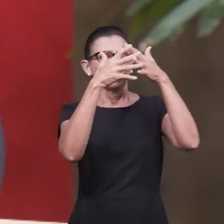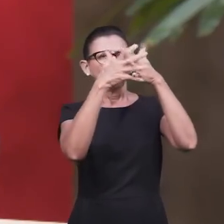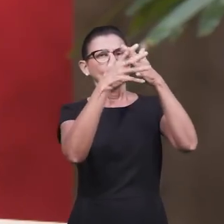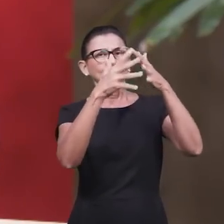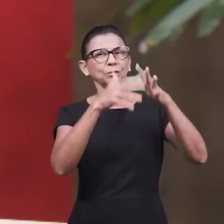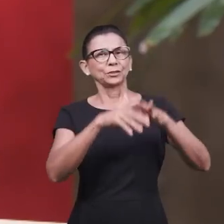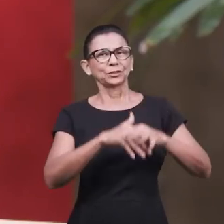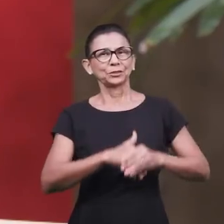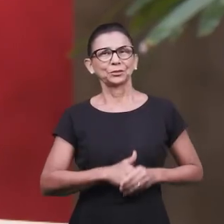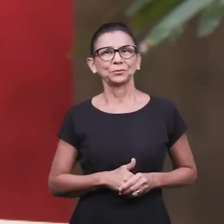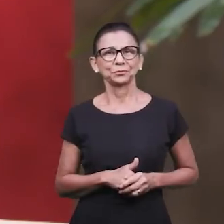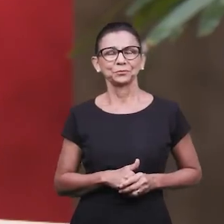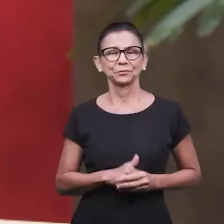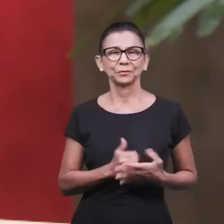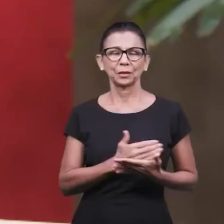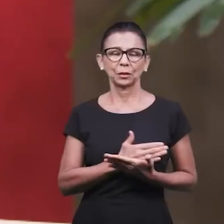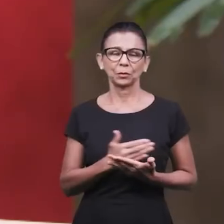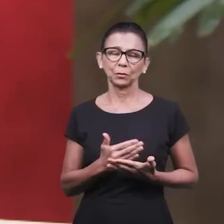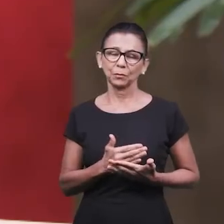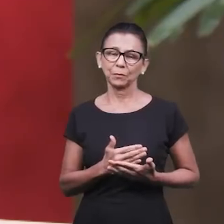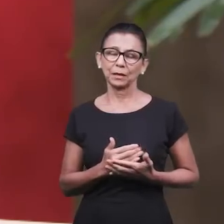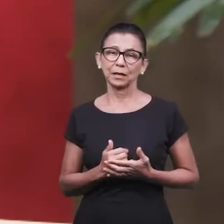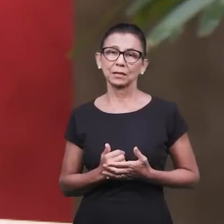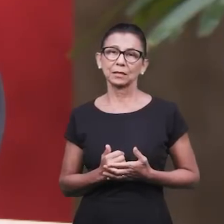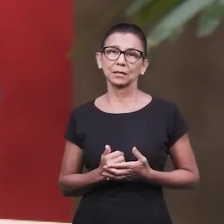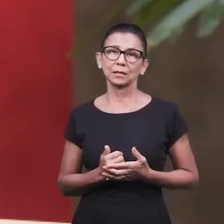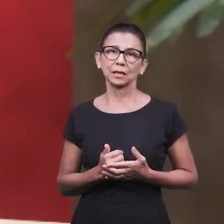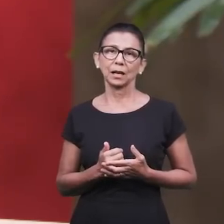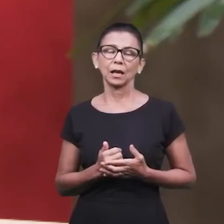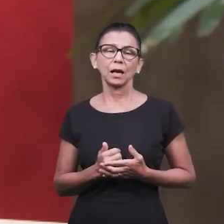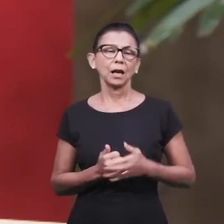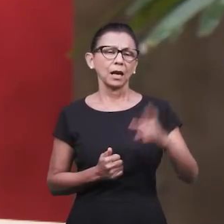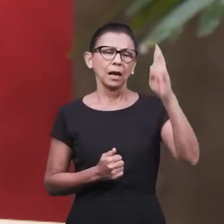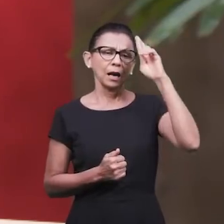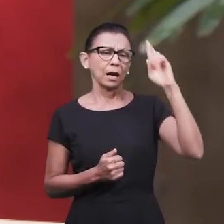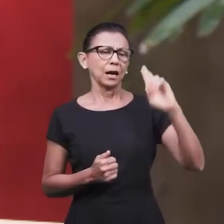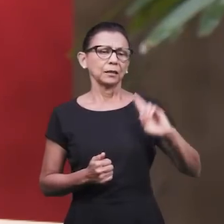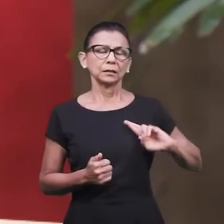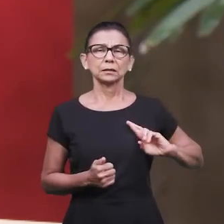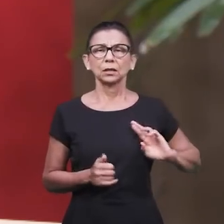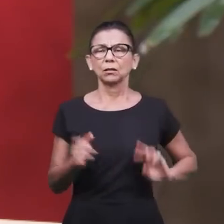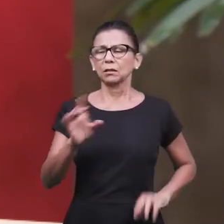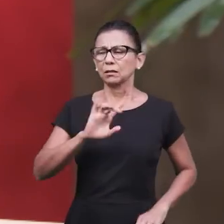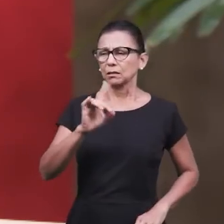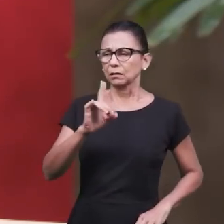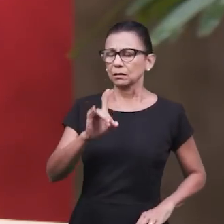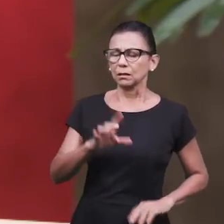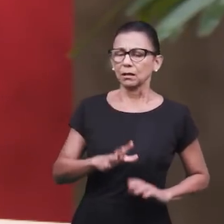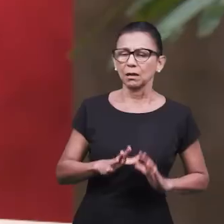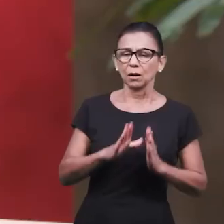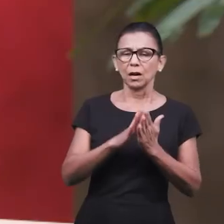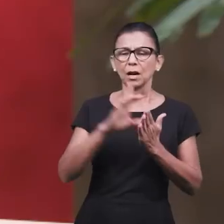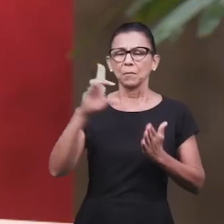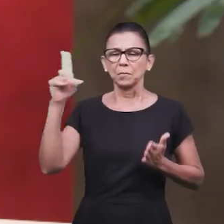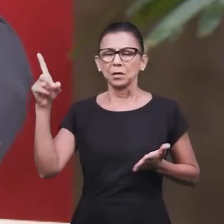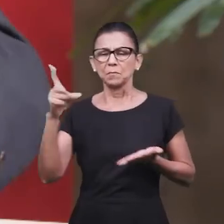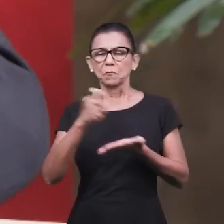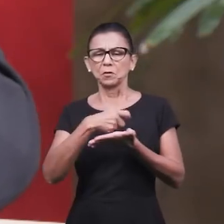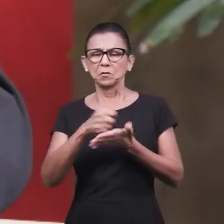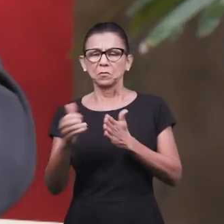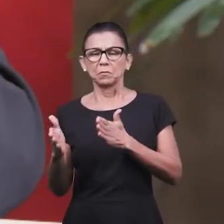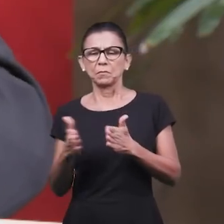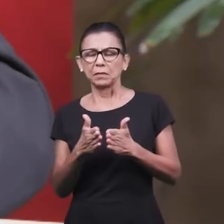Aí vem os argumentos próprios da razão. Não, a Bíblia foi escrita por um determinado